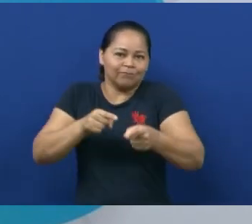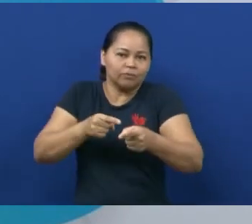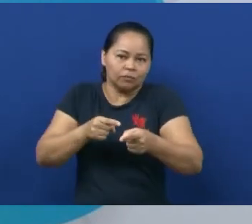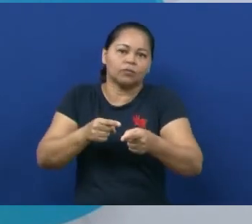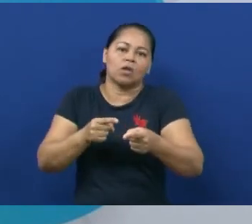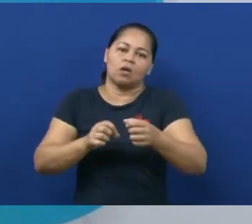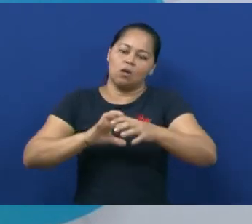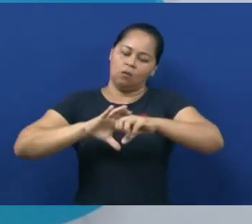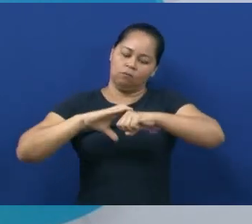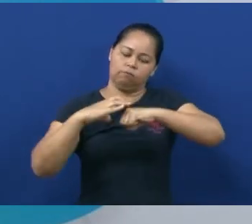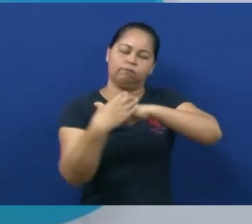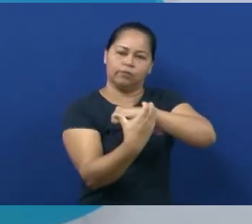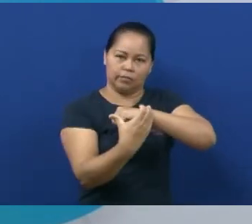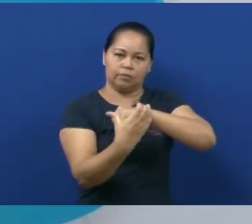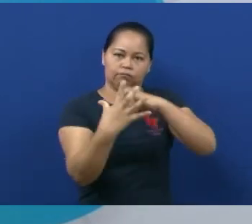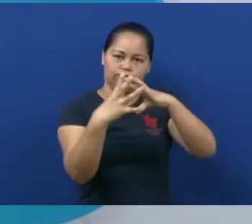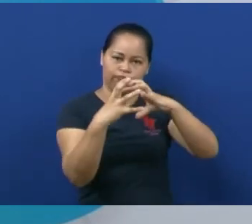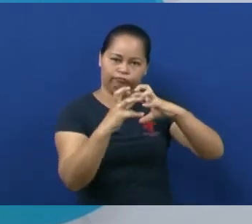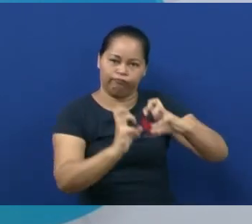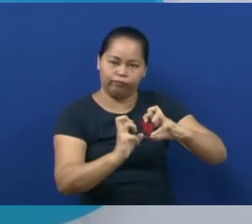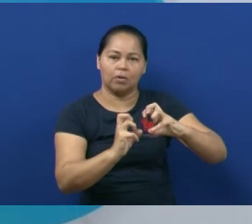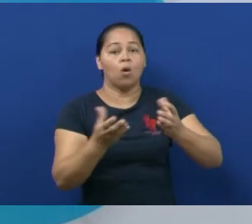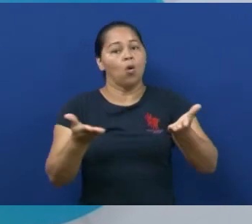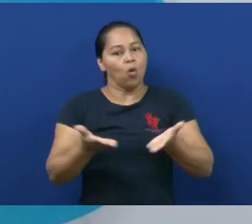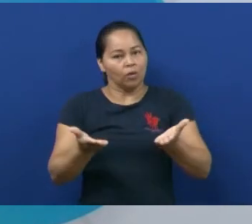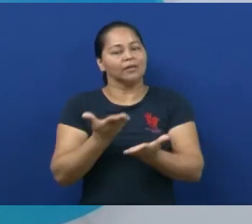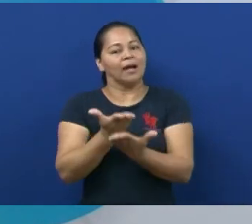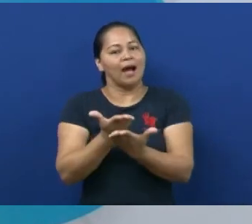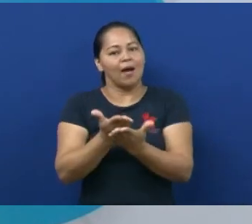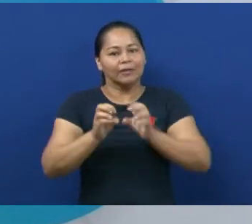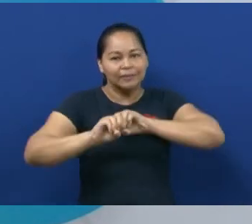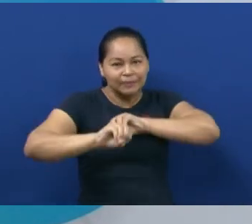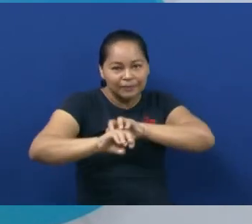Covid-19, né? Então, essa foi a nossa aula.